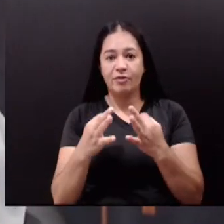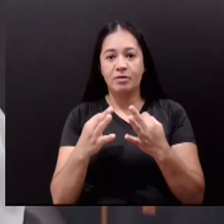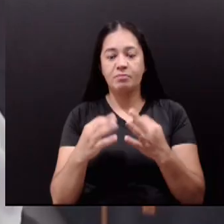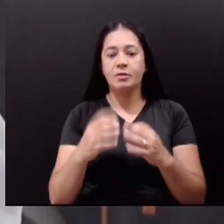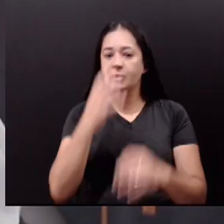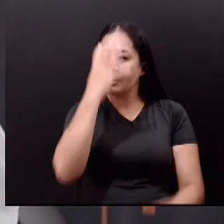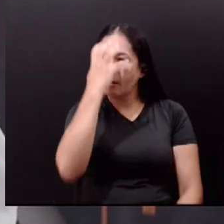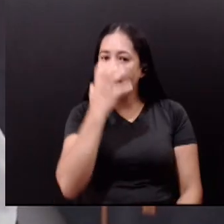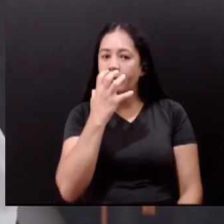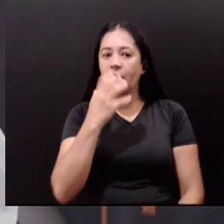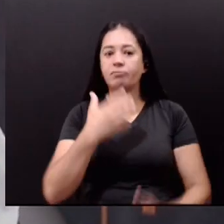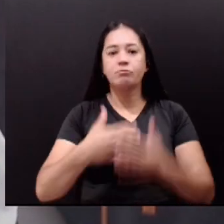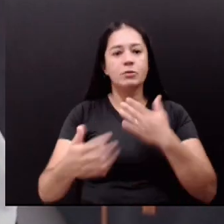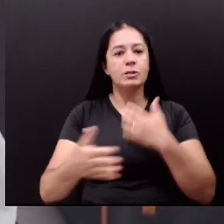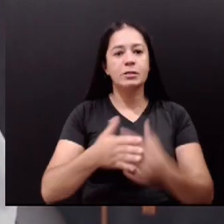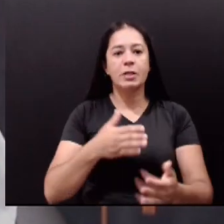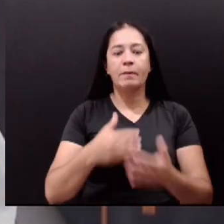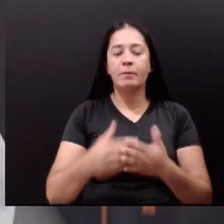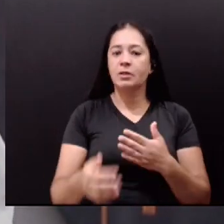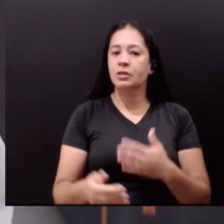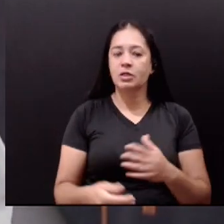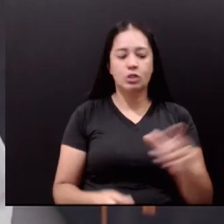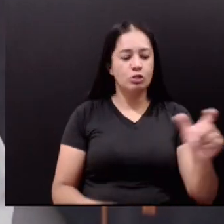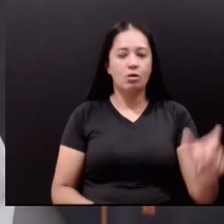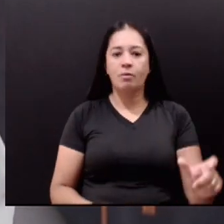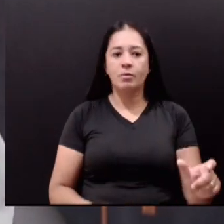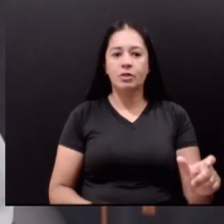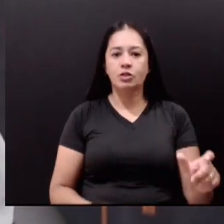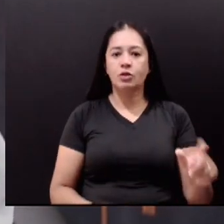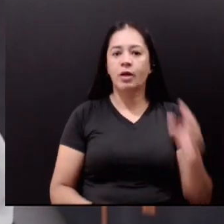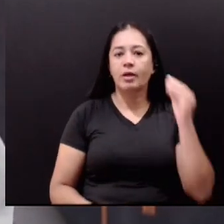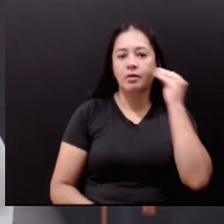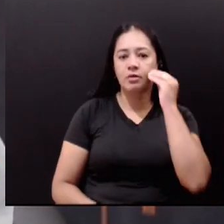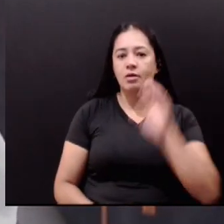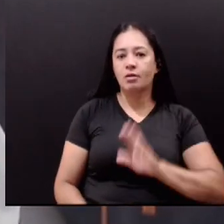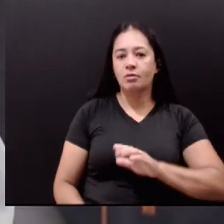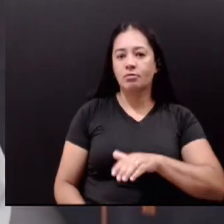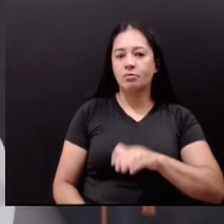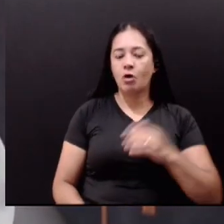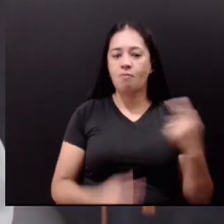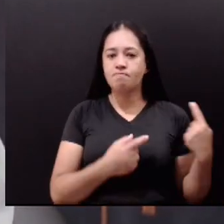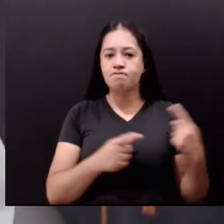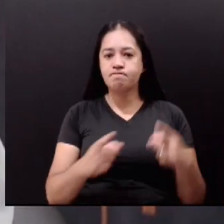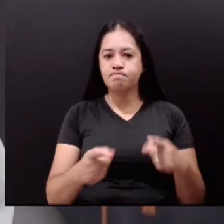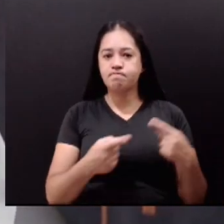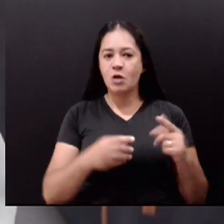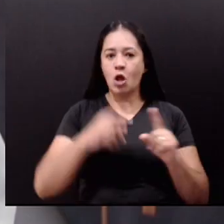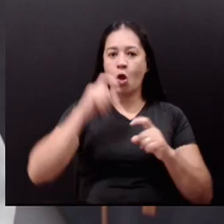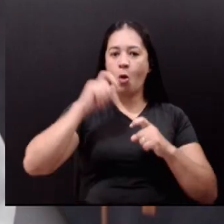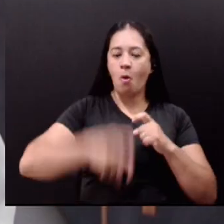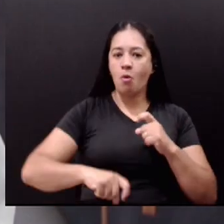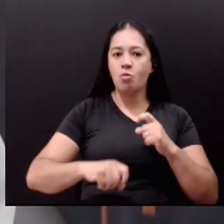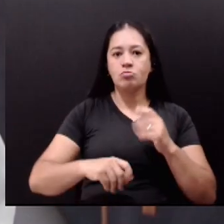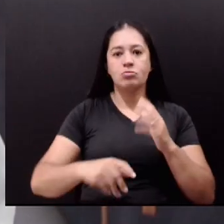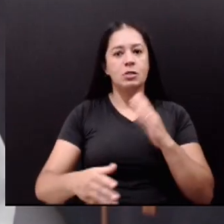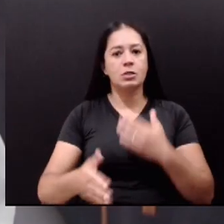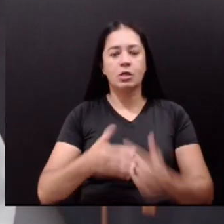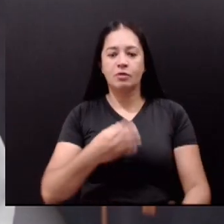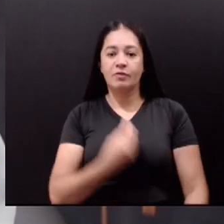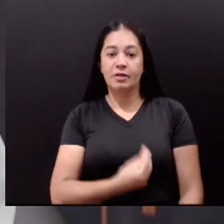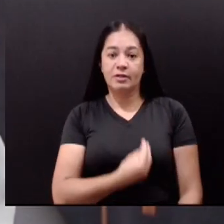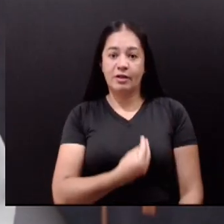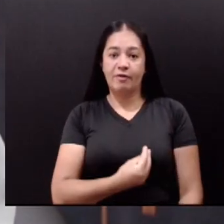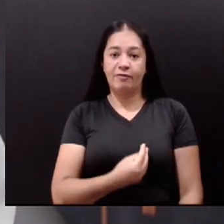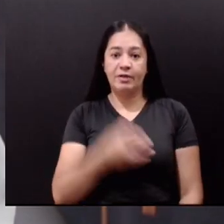então, nesse caso, no caso de uma ameaça, um abuso, seja no mundo analógico ou digital, Uhum. eh,